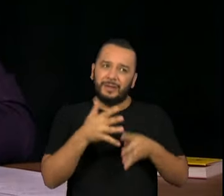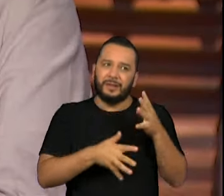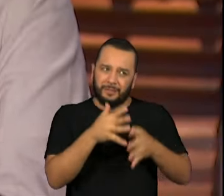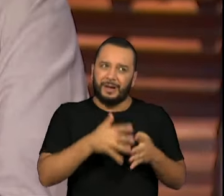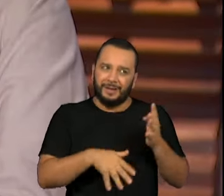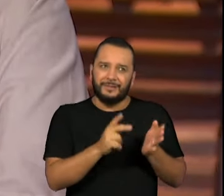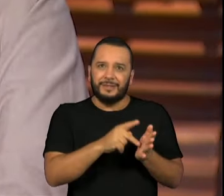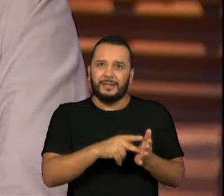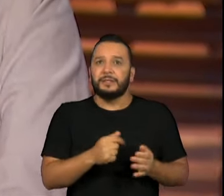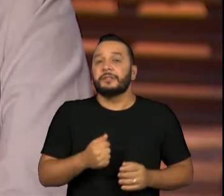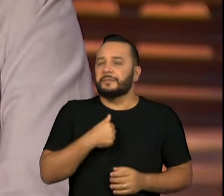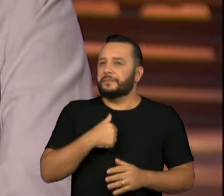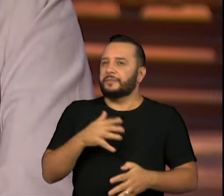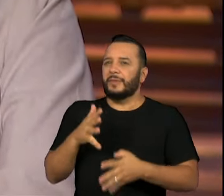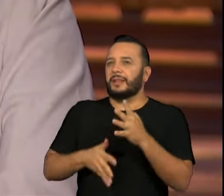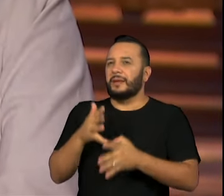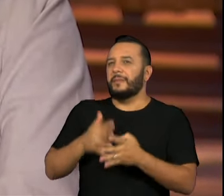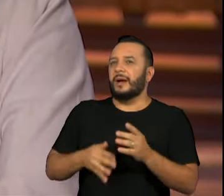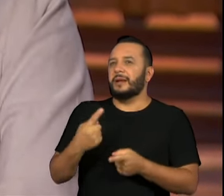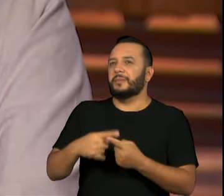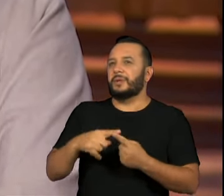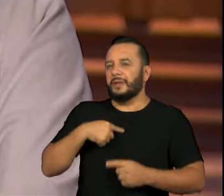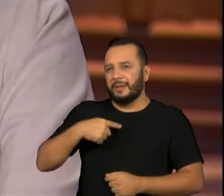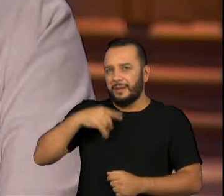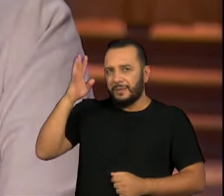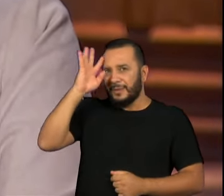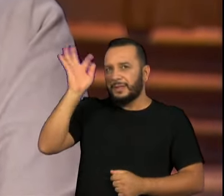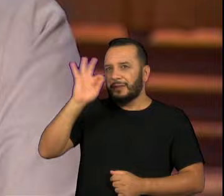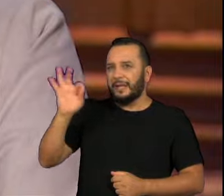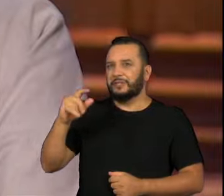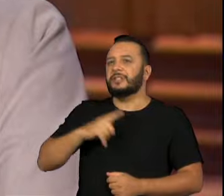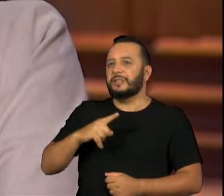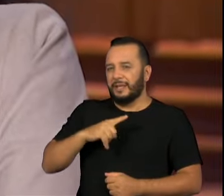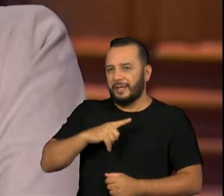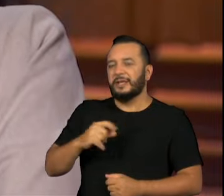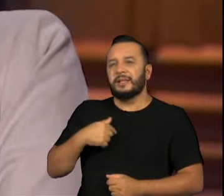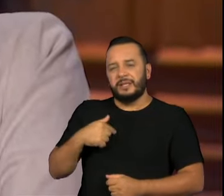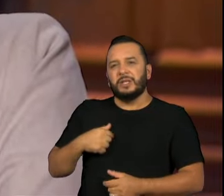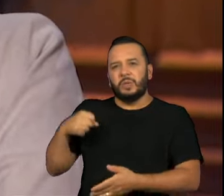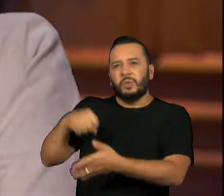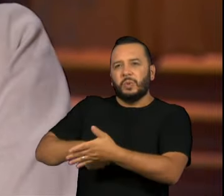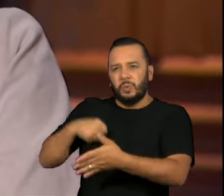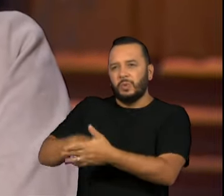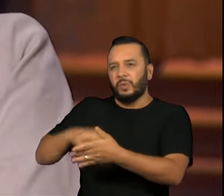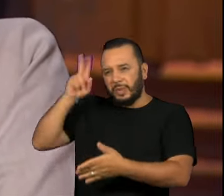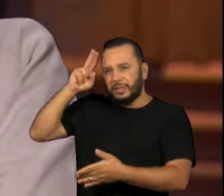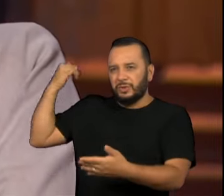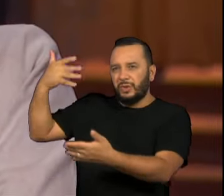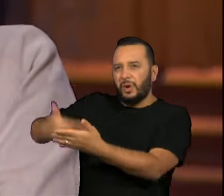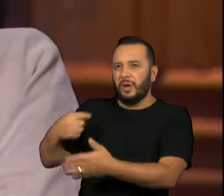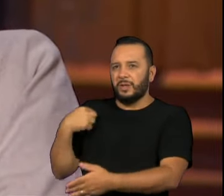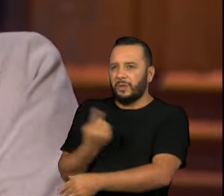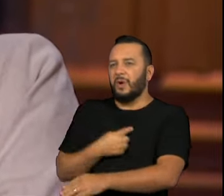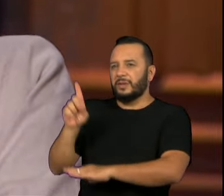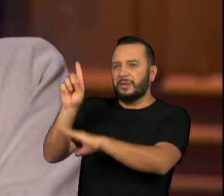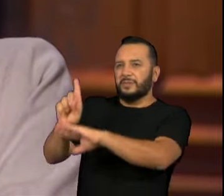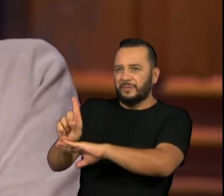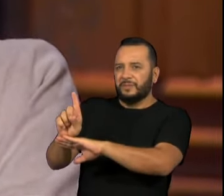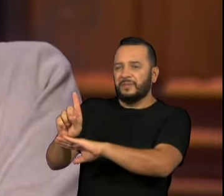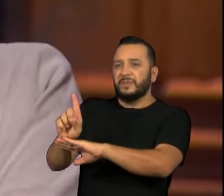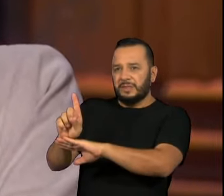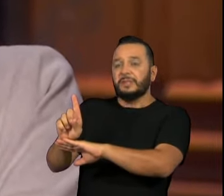então eu acho que atrapalha quando entendi que tem uma reivindicação histórica pelo nosso protagonismo aquecer a gente foi sistematicamente invisibilizado